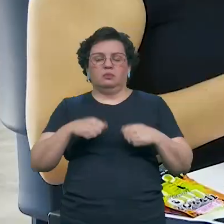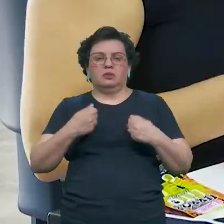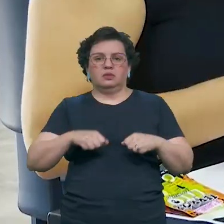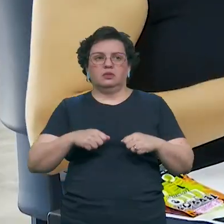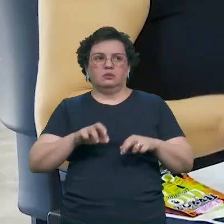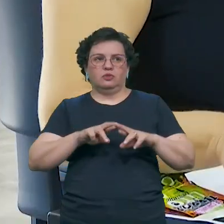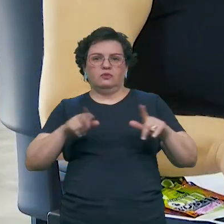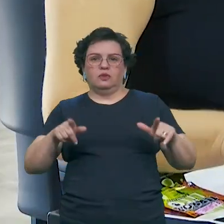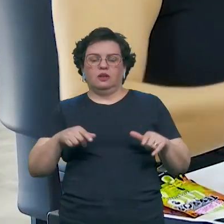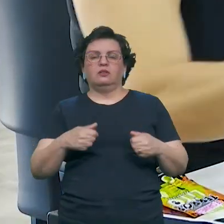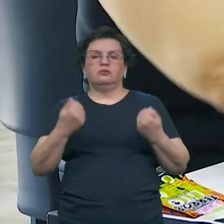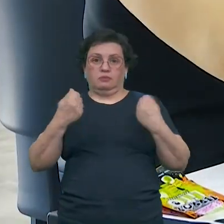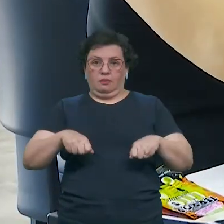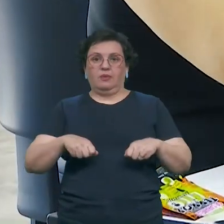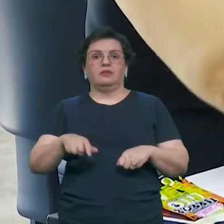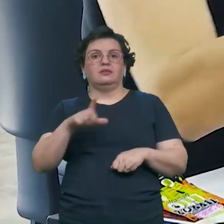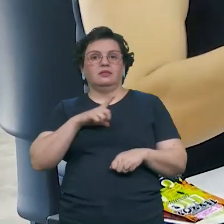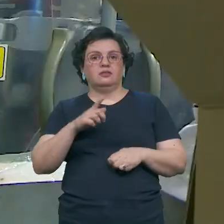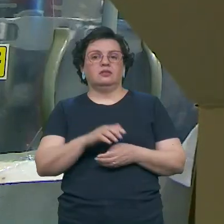sim.